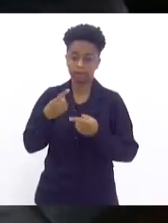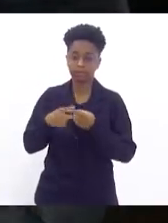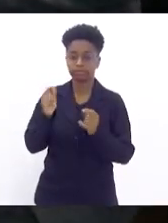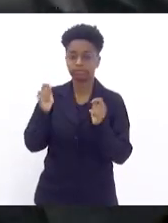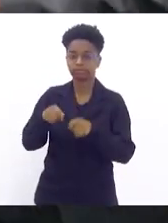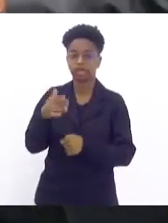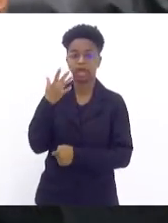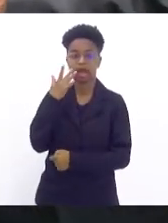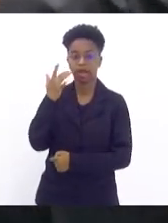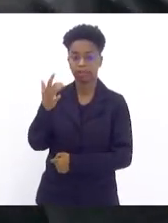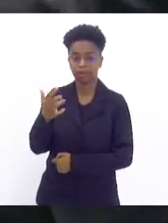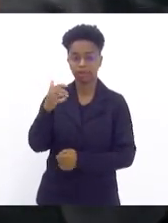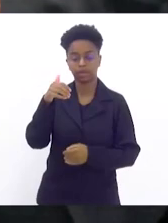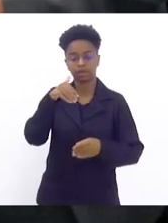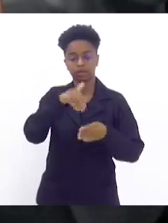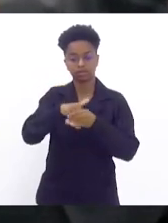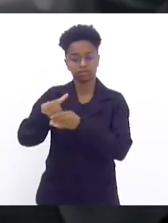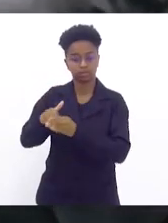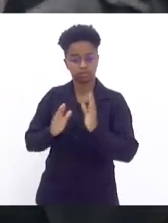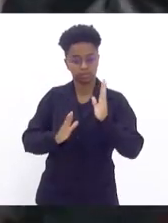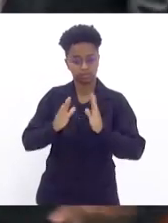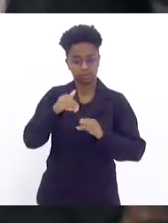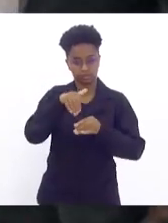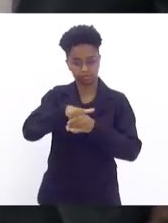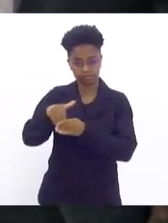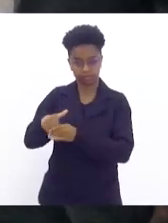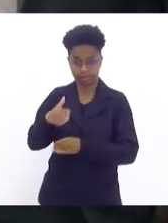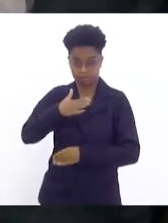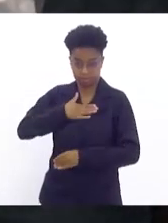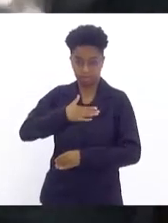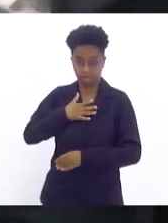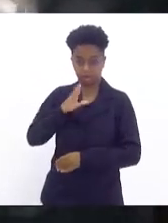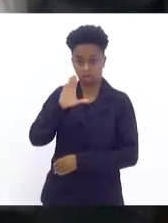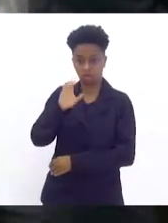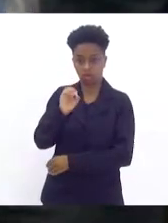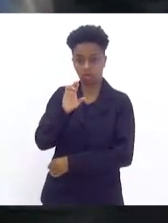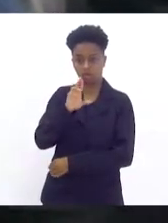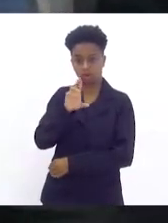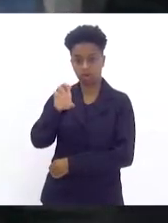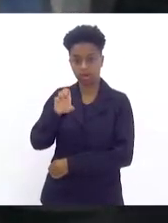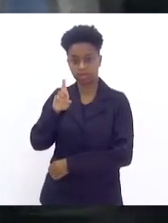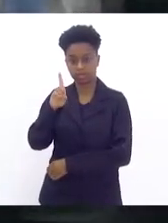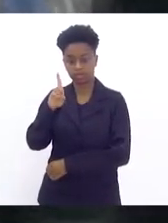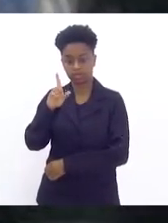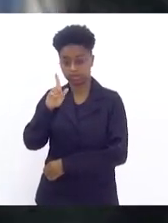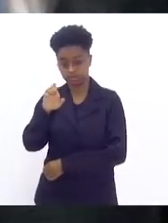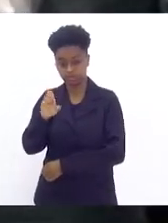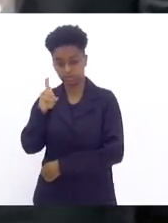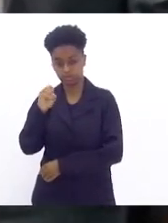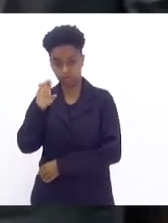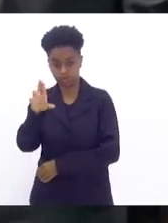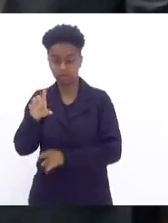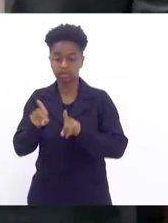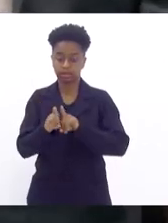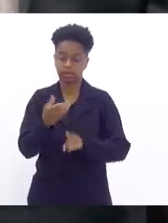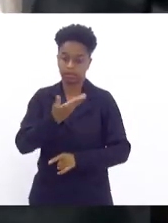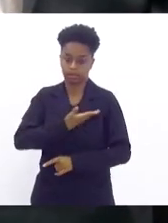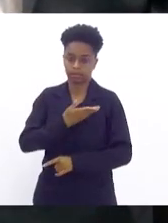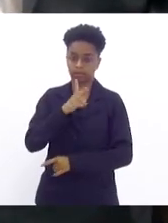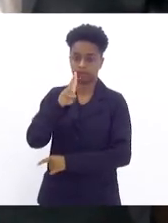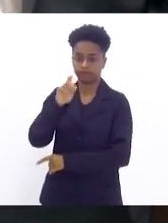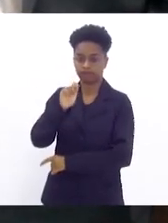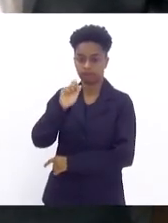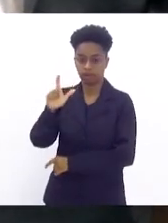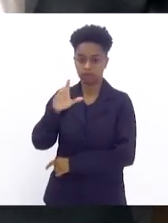temos a eleição tendo a minha eleição como corregedor e do nosso Deputado querido amigo Val Ceasa